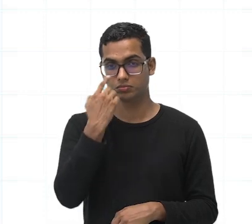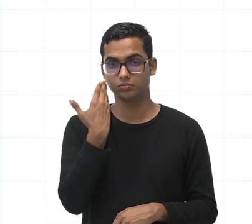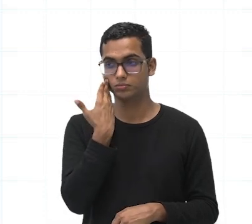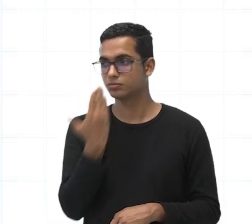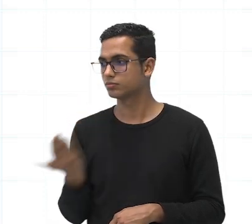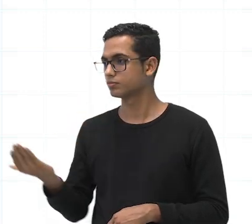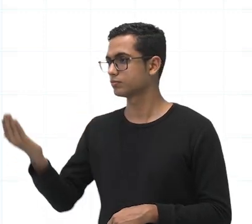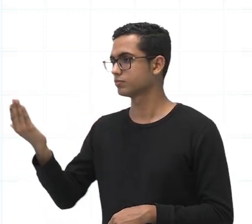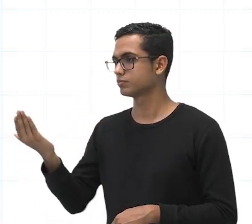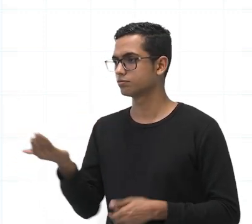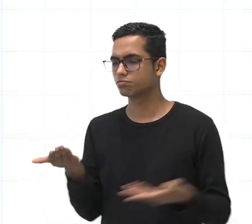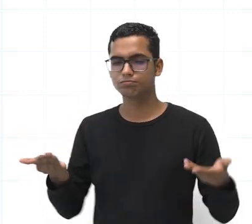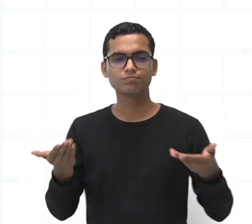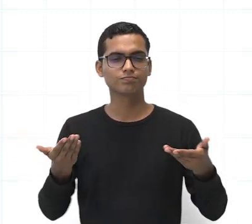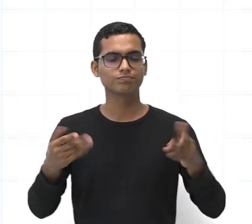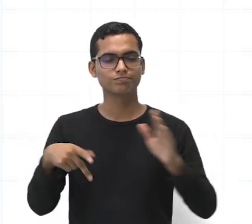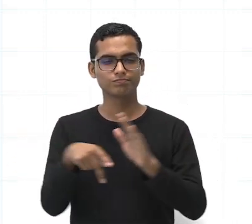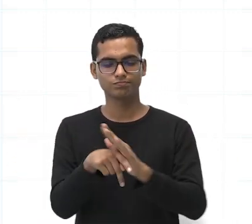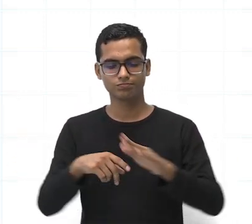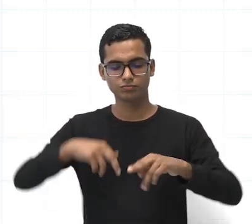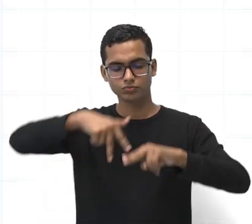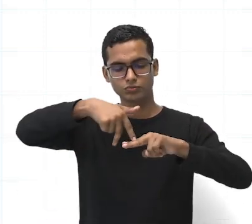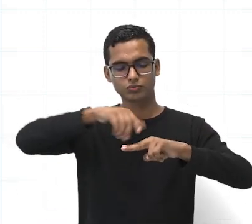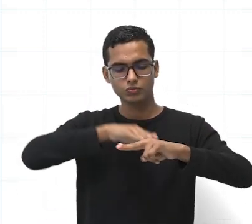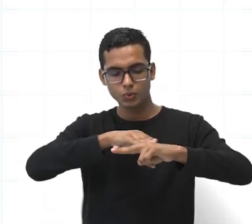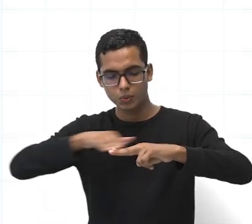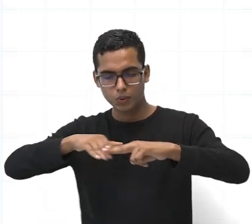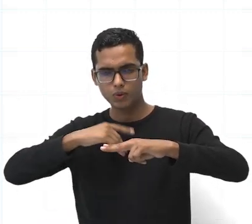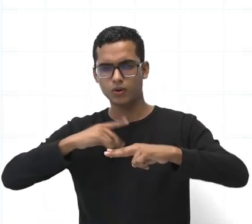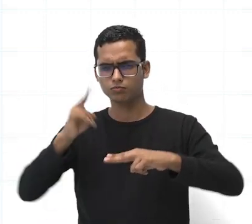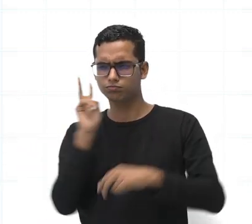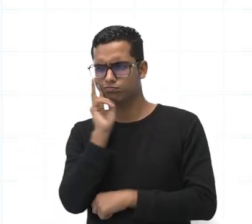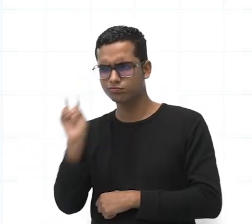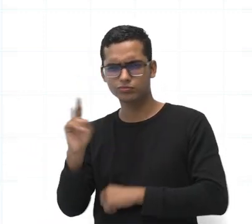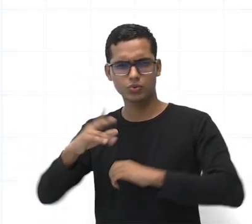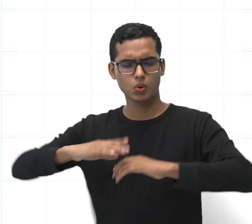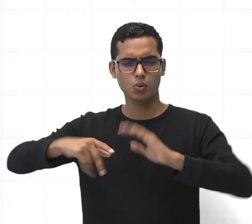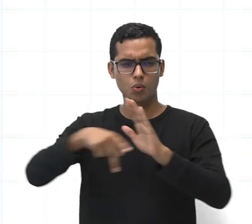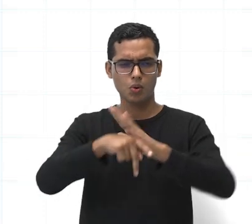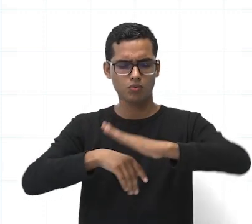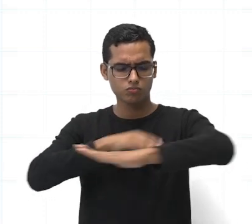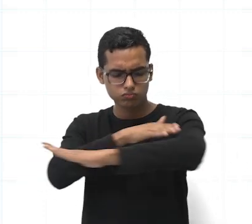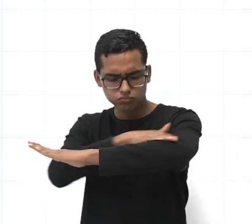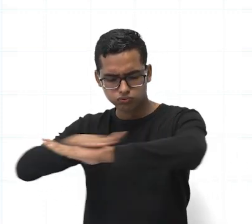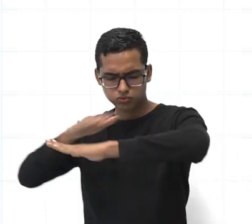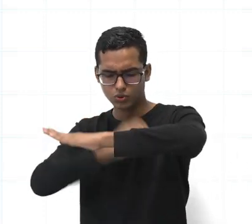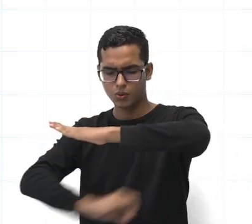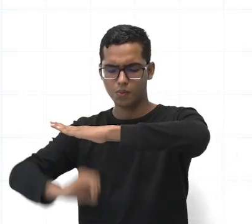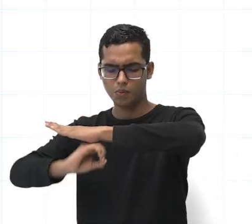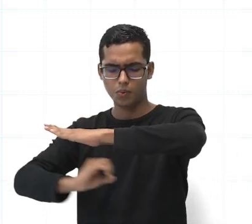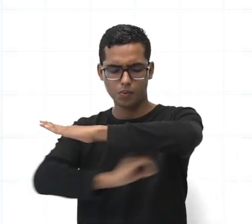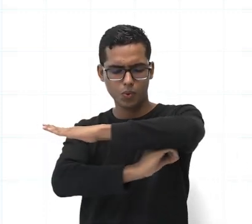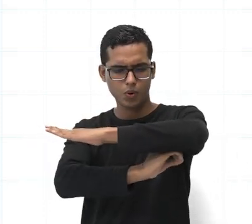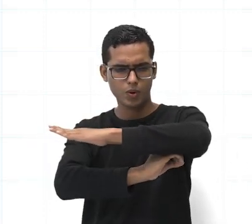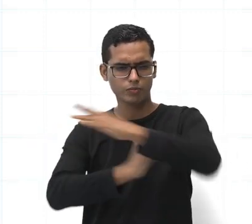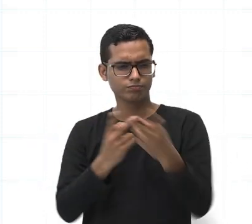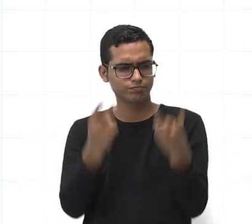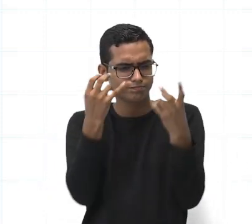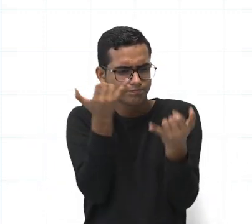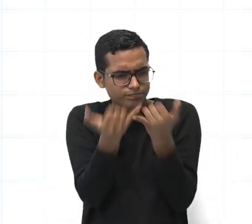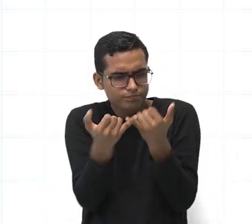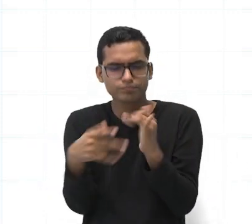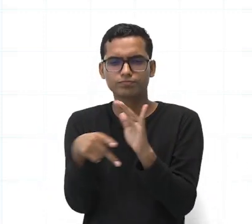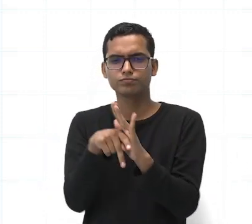nós utilizamos para andar de skate. Vocês já repararam? A gente falou ali da semelhança que tem